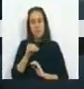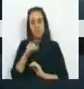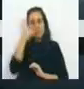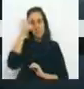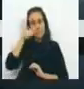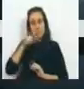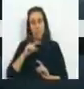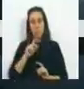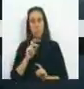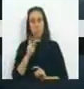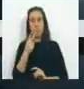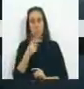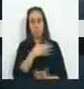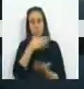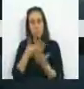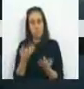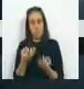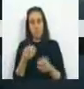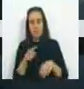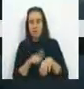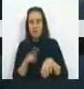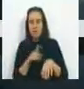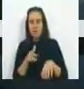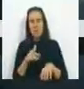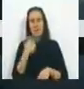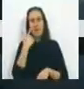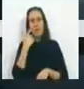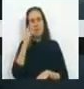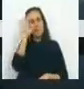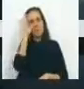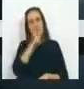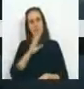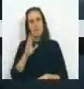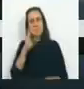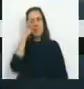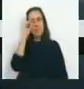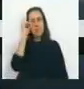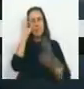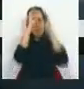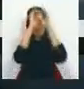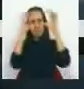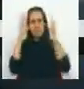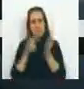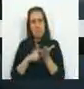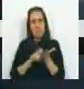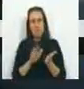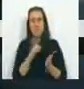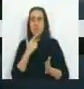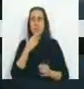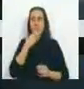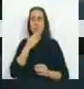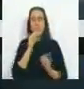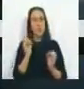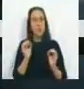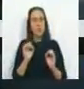parece que era mais ou menos transversal a ideia de que havia necessidade, ou pelo menos não havia